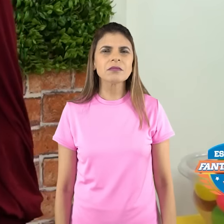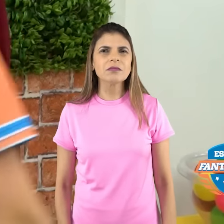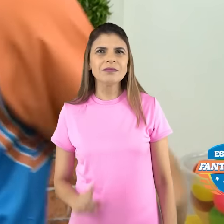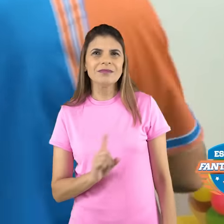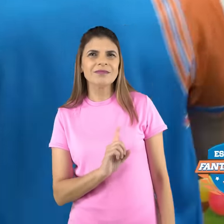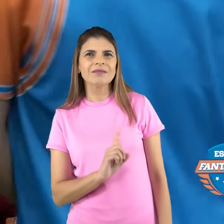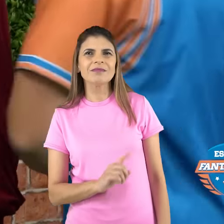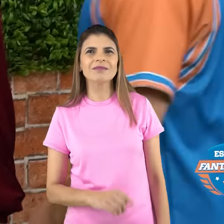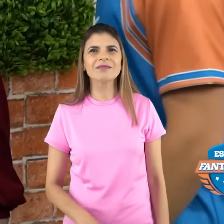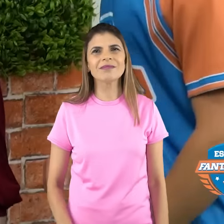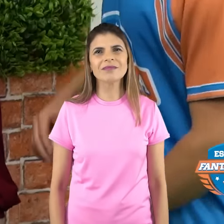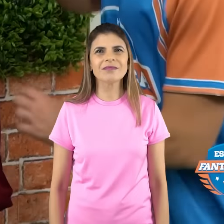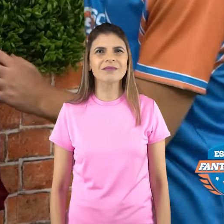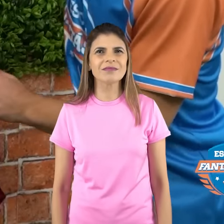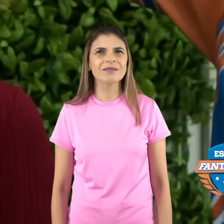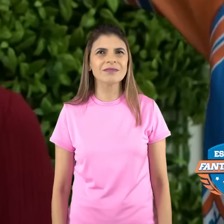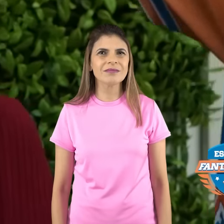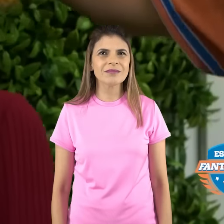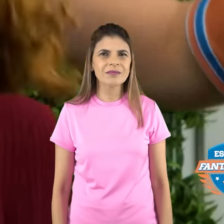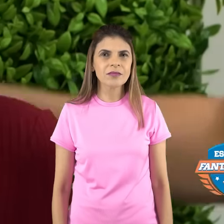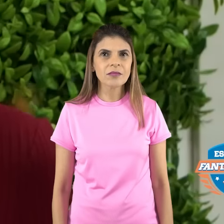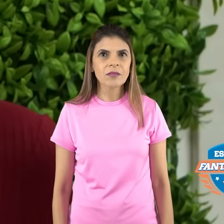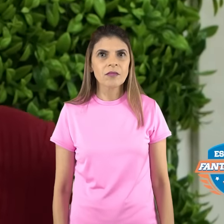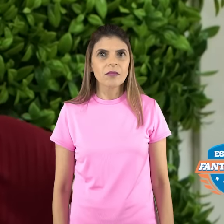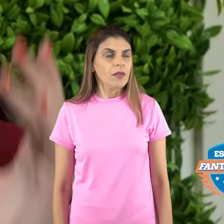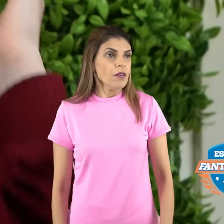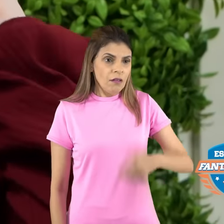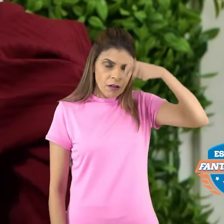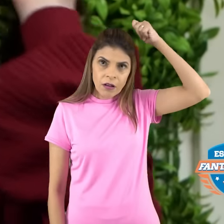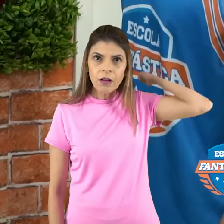Não, não. É... Peraí.